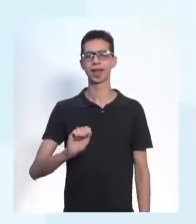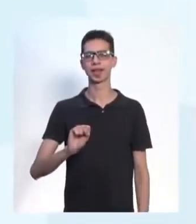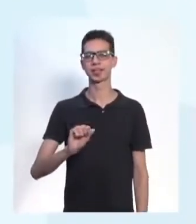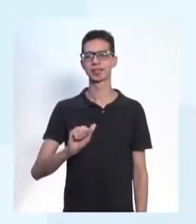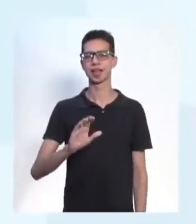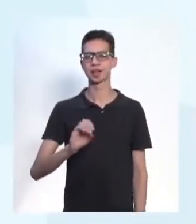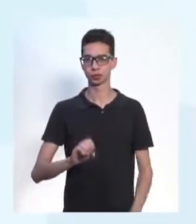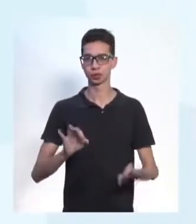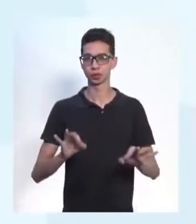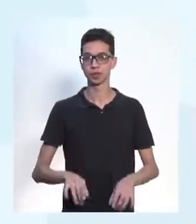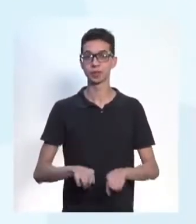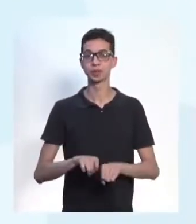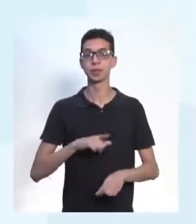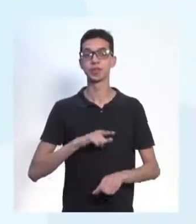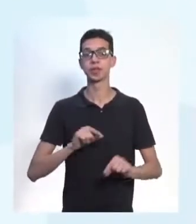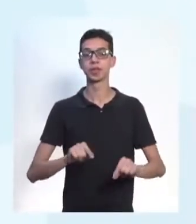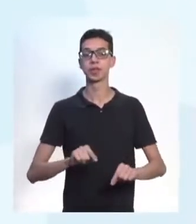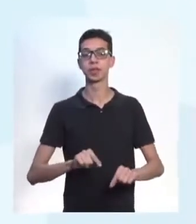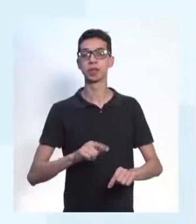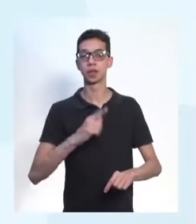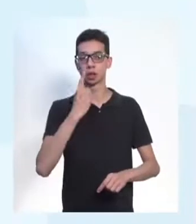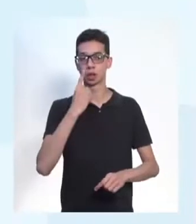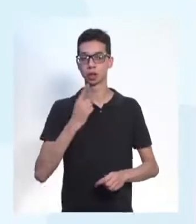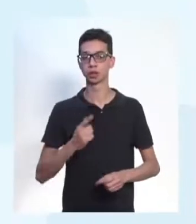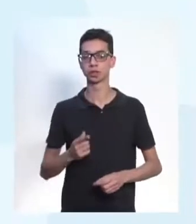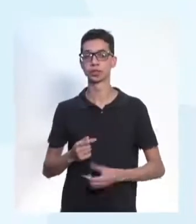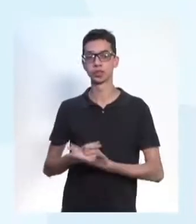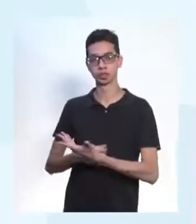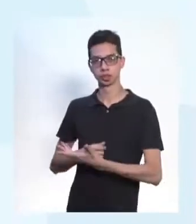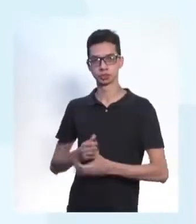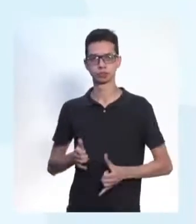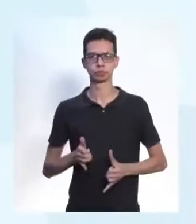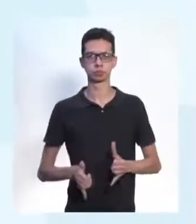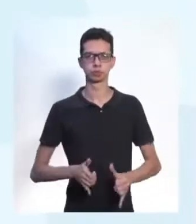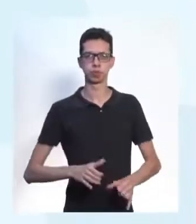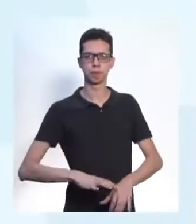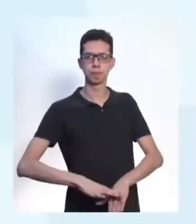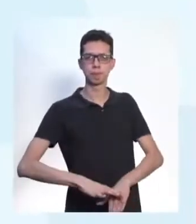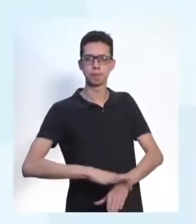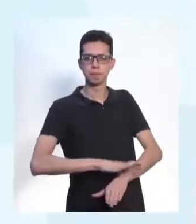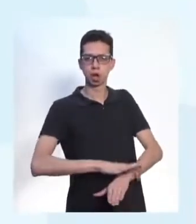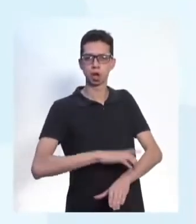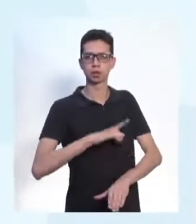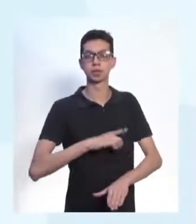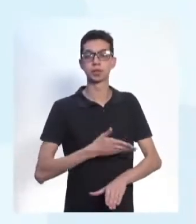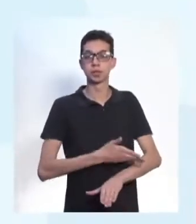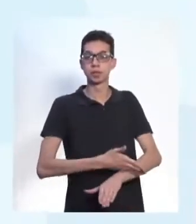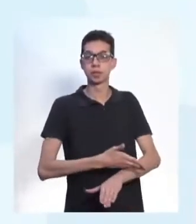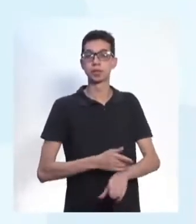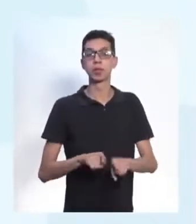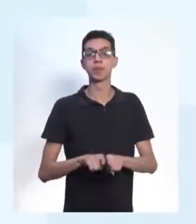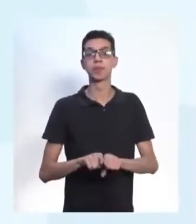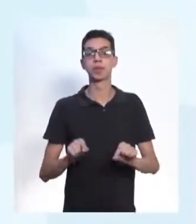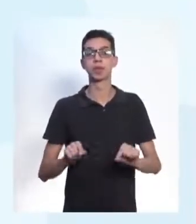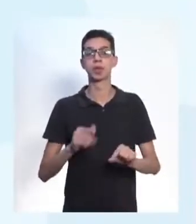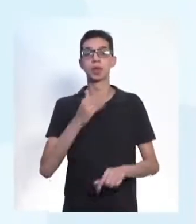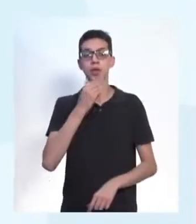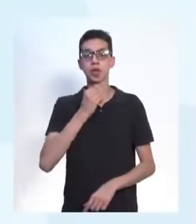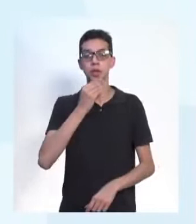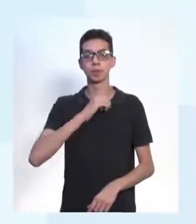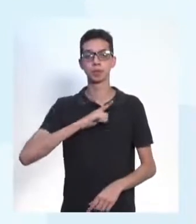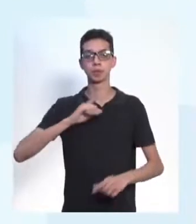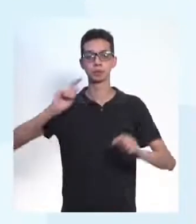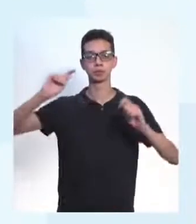Andréia? Botas, Esqueci. está sobre um altar. E o servo está com um chapéu, pena na